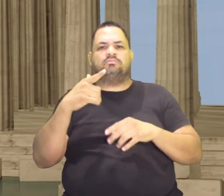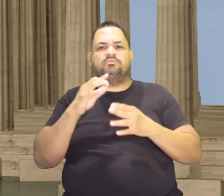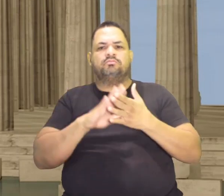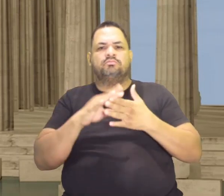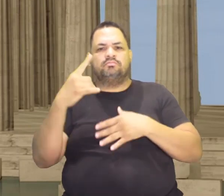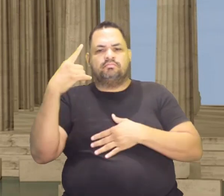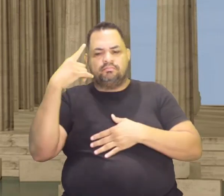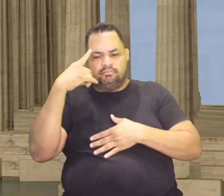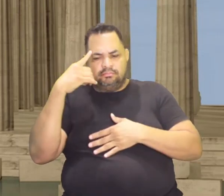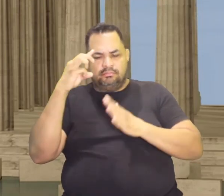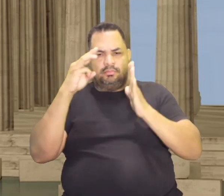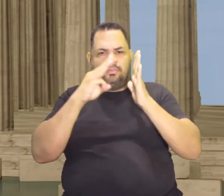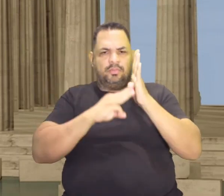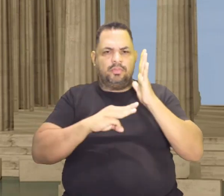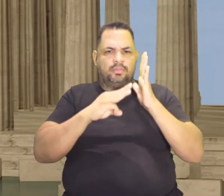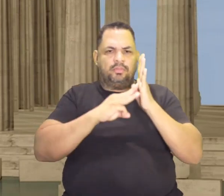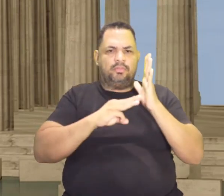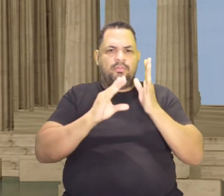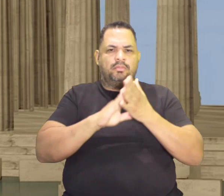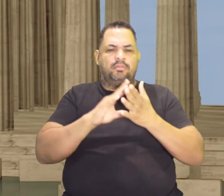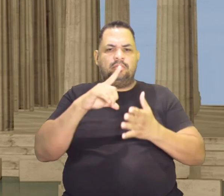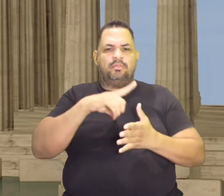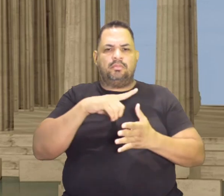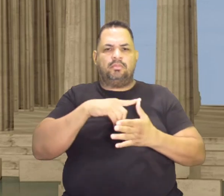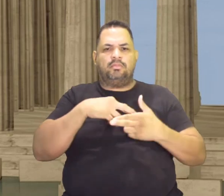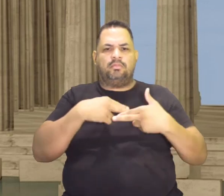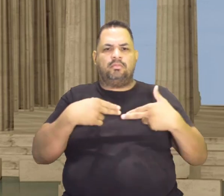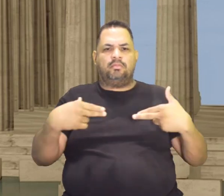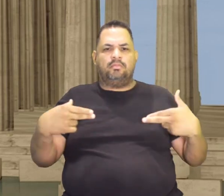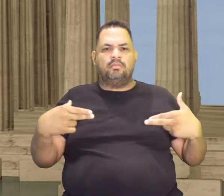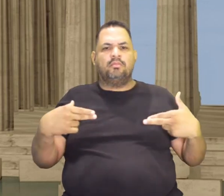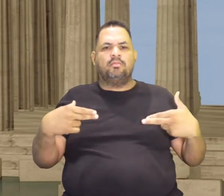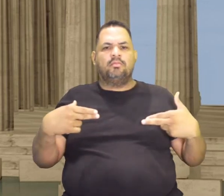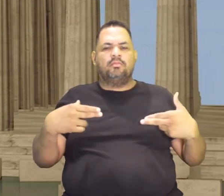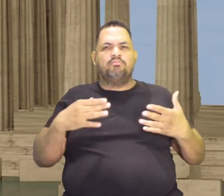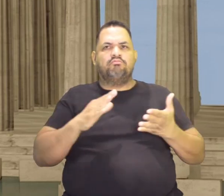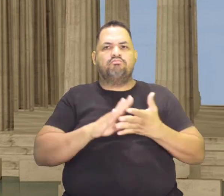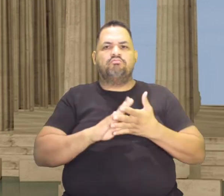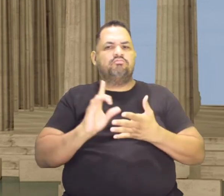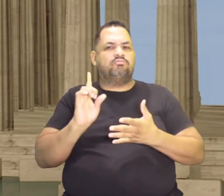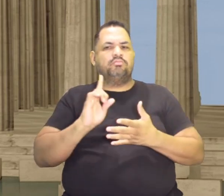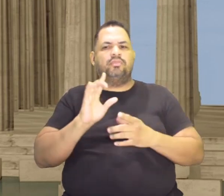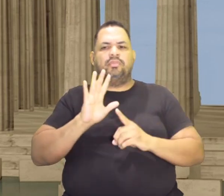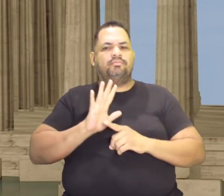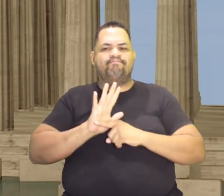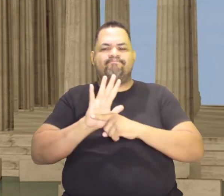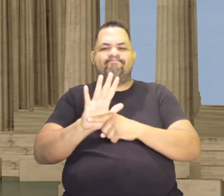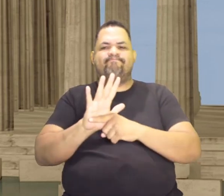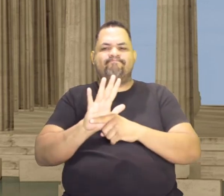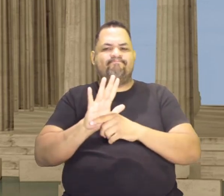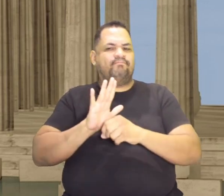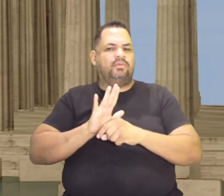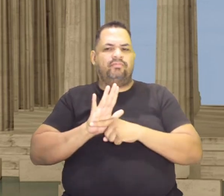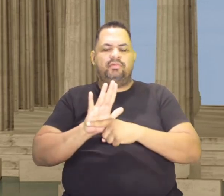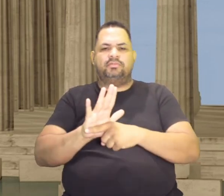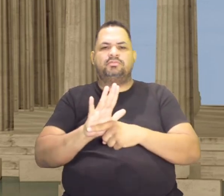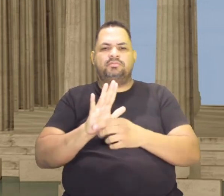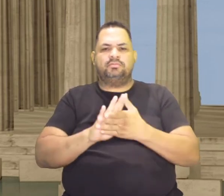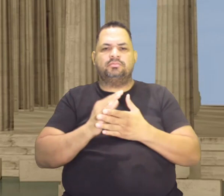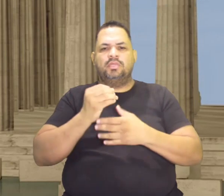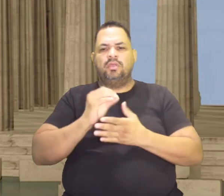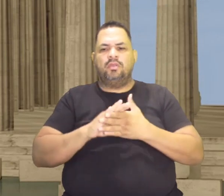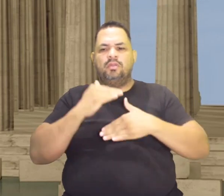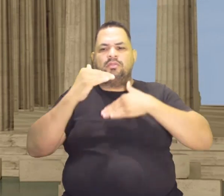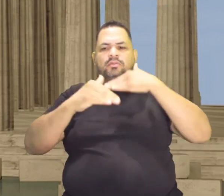esse método de colocar, olha, tem coisas que não vai favorecer, né? O meu crescimento pessoal e